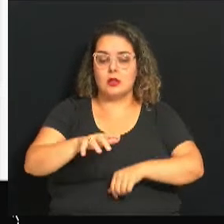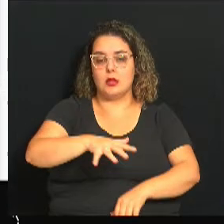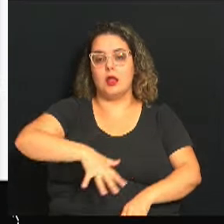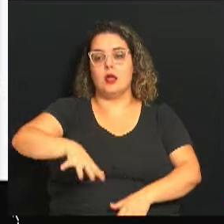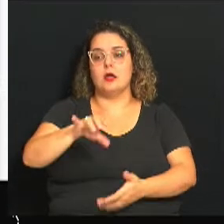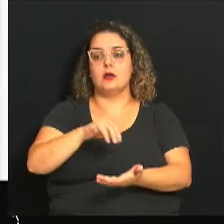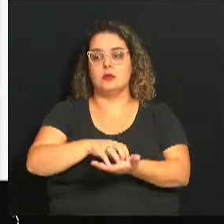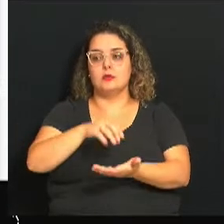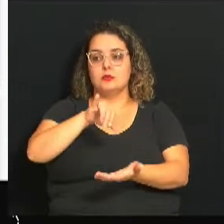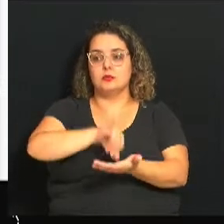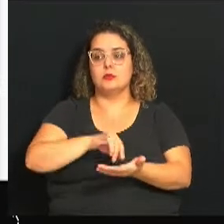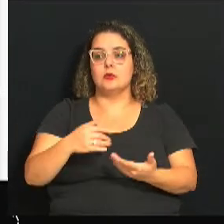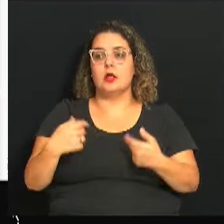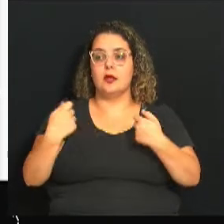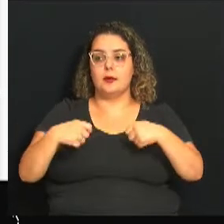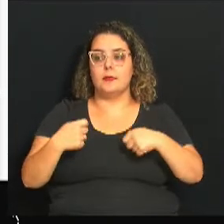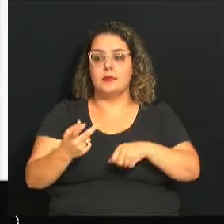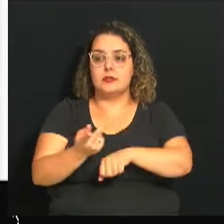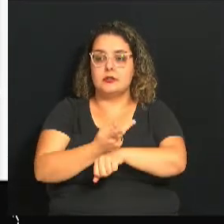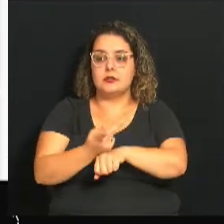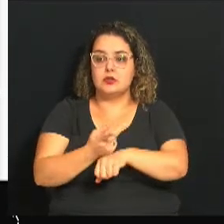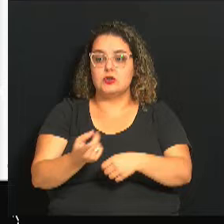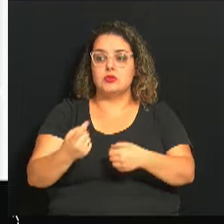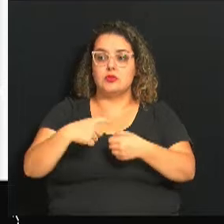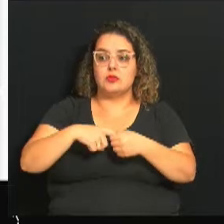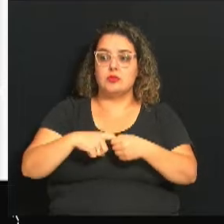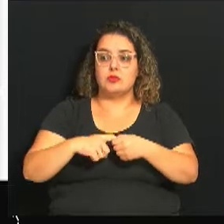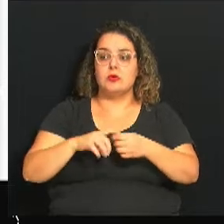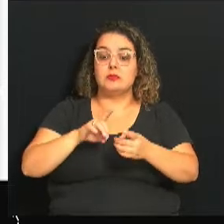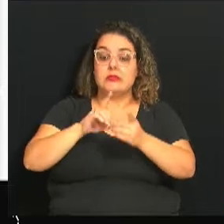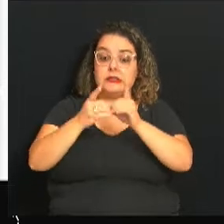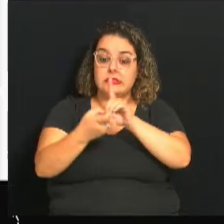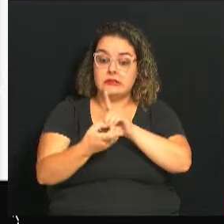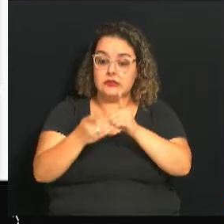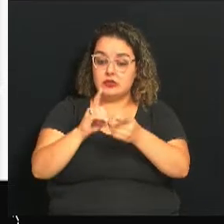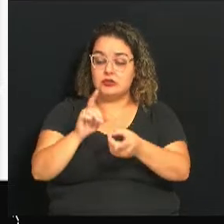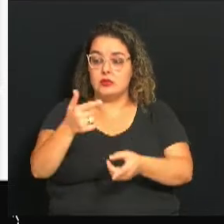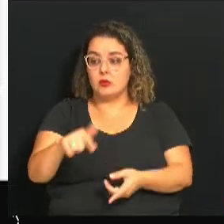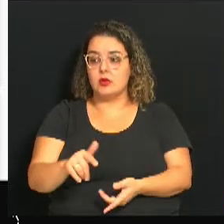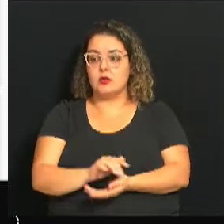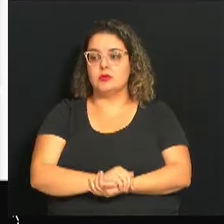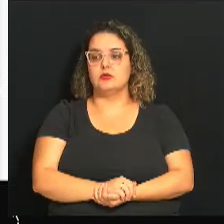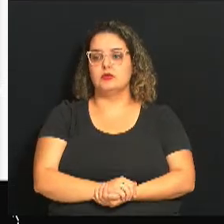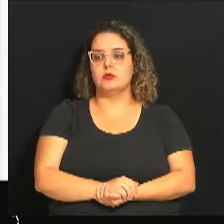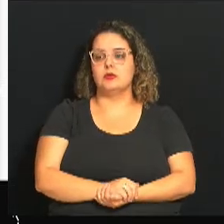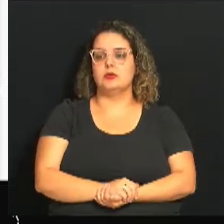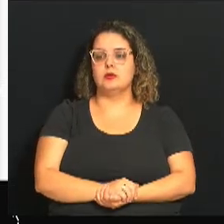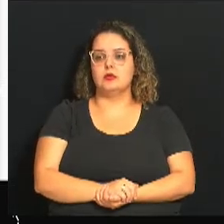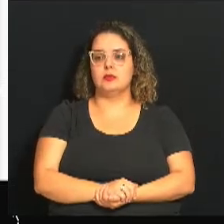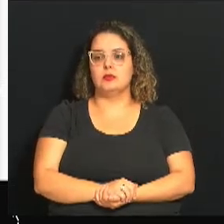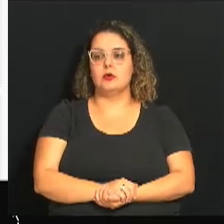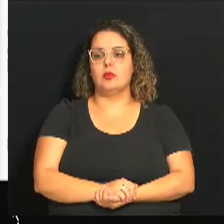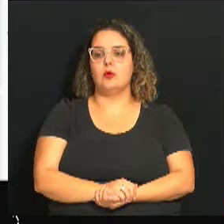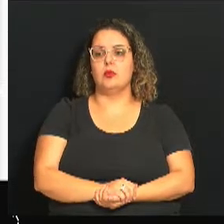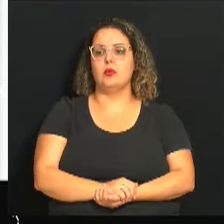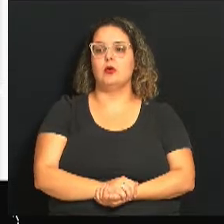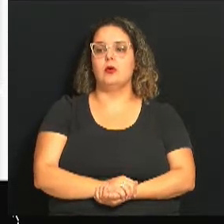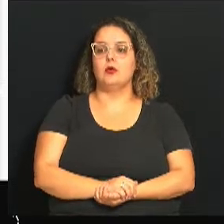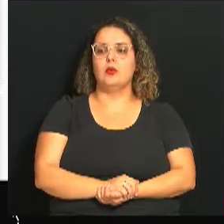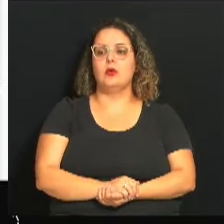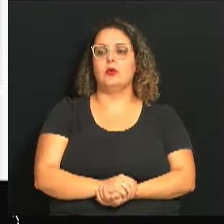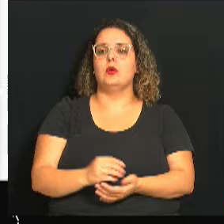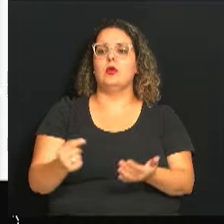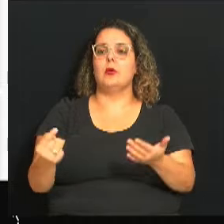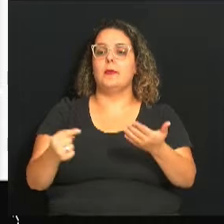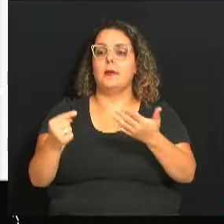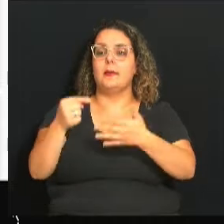E a gente precisa buscar de volta essa dinâmica, né? Então, a gente não quer, o que a gente colocou até um questionamento aqui, que a